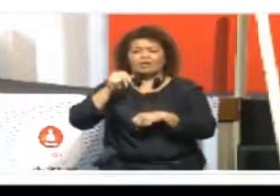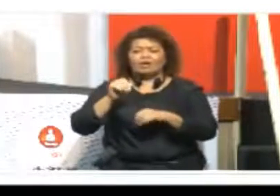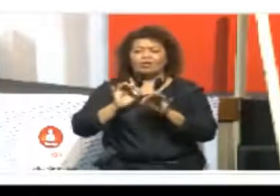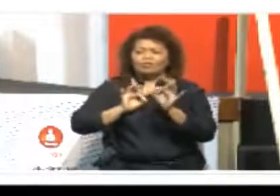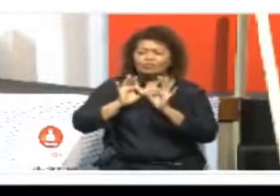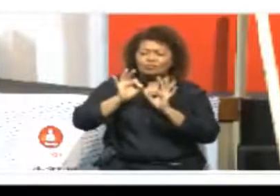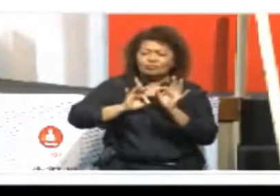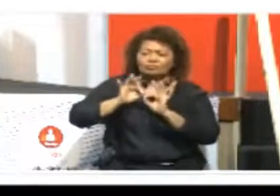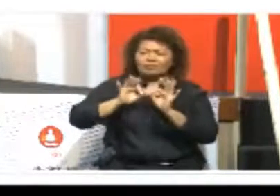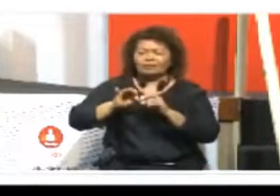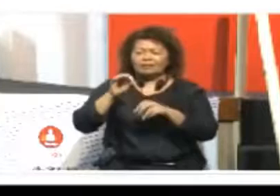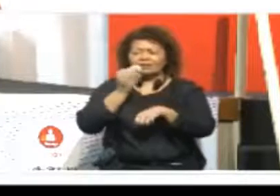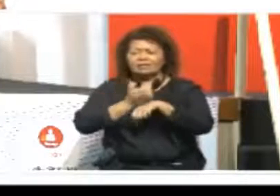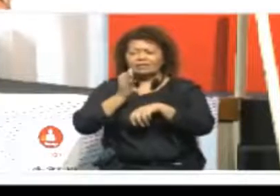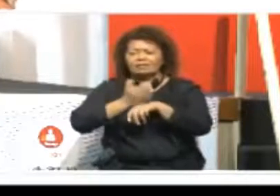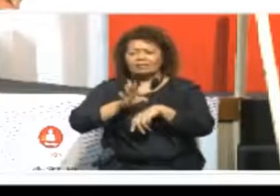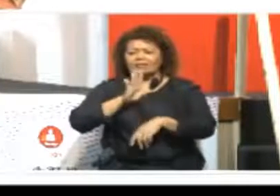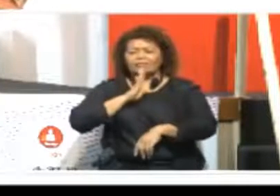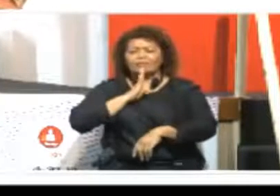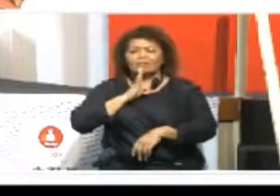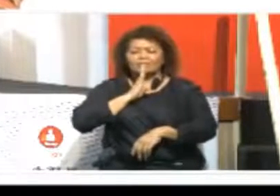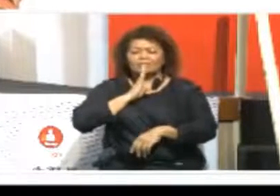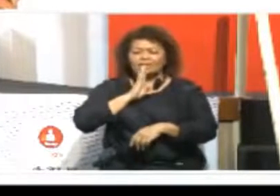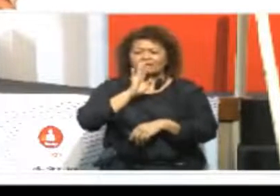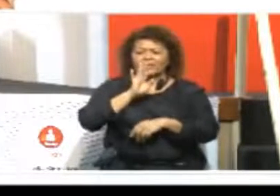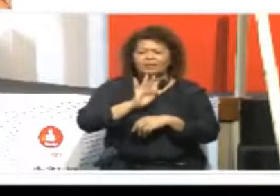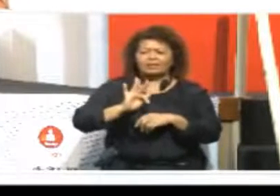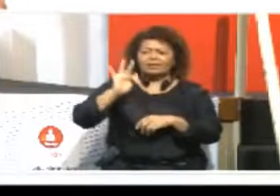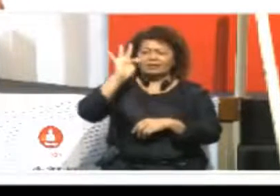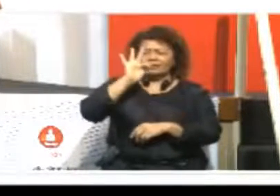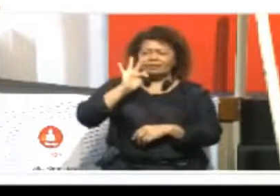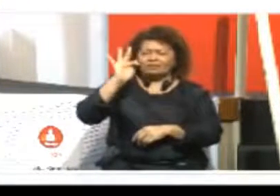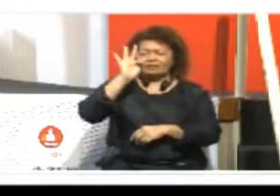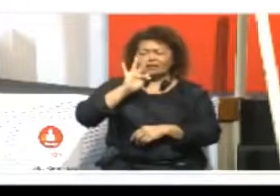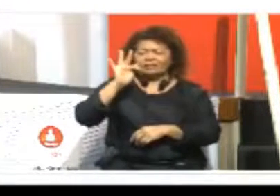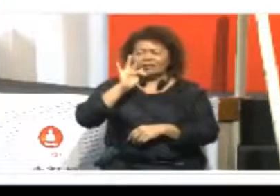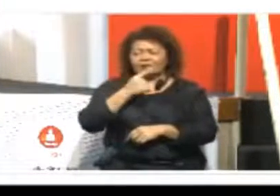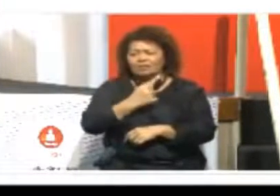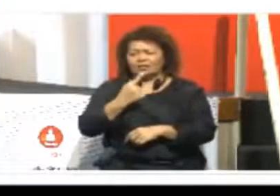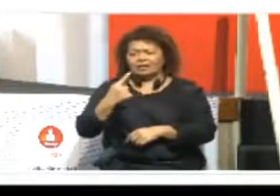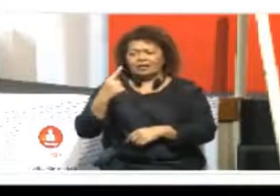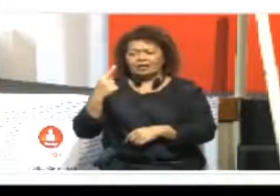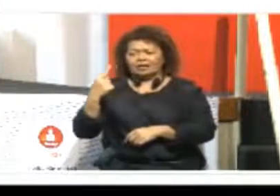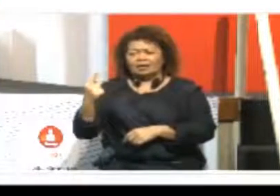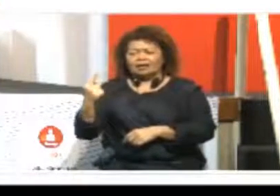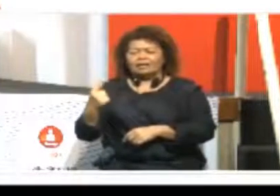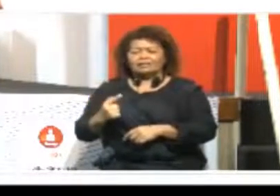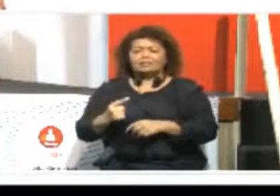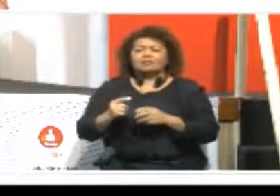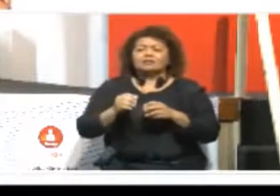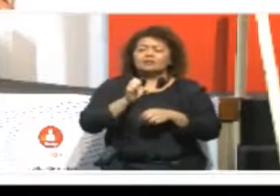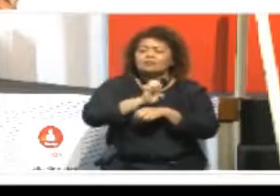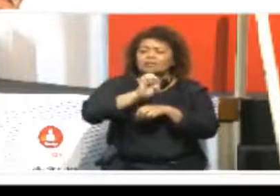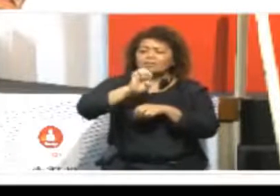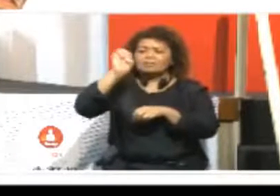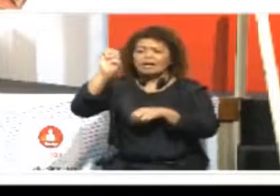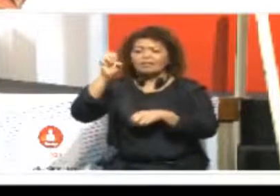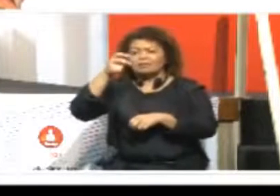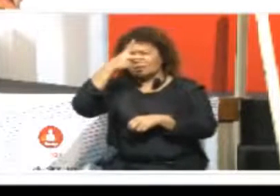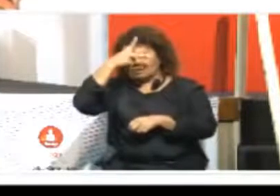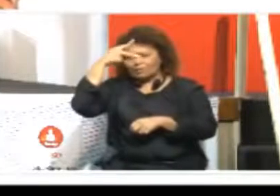de conhecimento para as organizações federais e aquelas existentes nos estados e municípios.